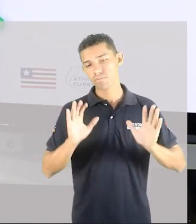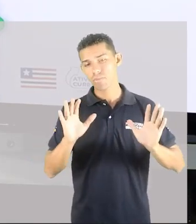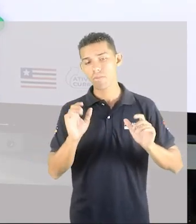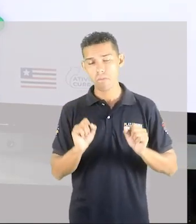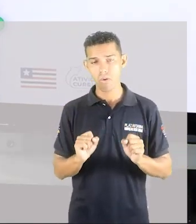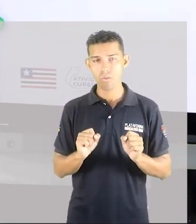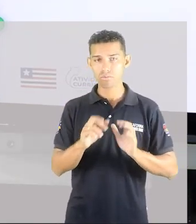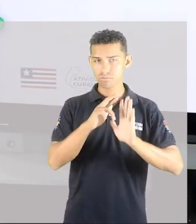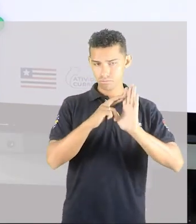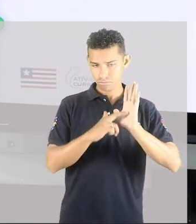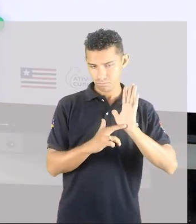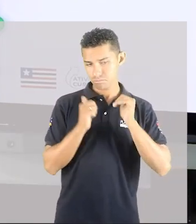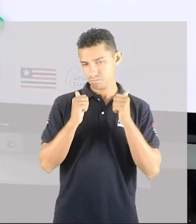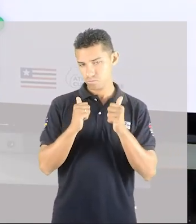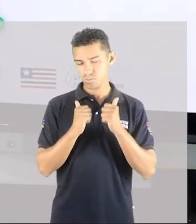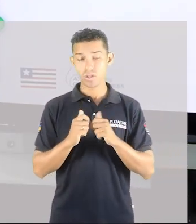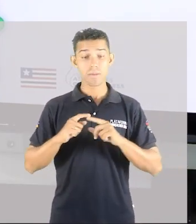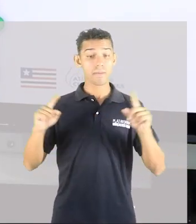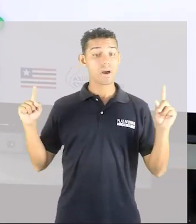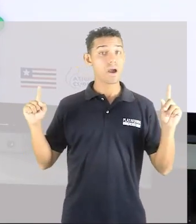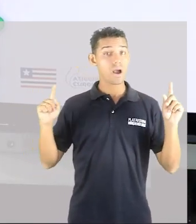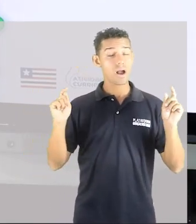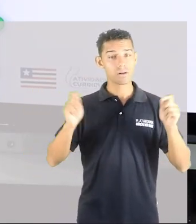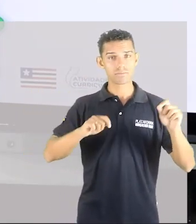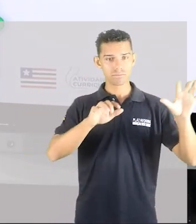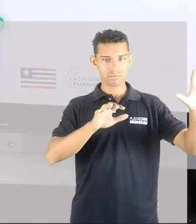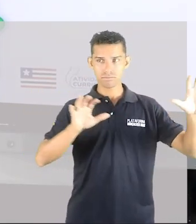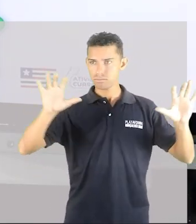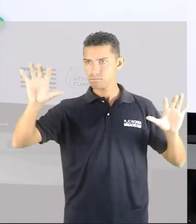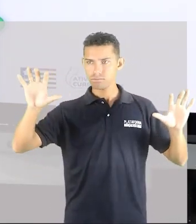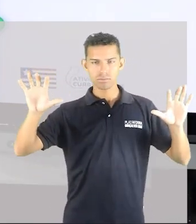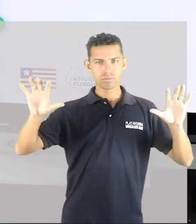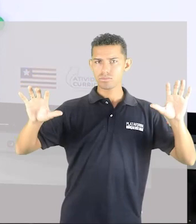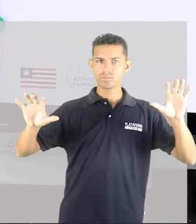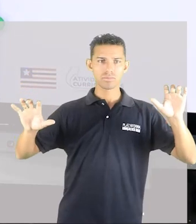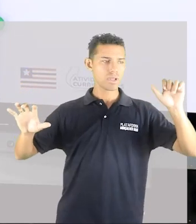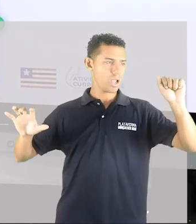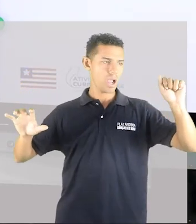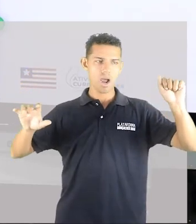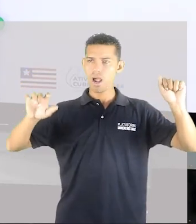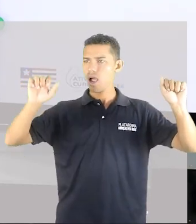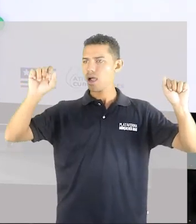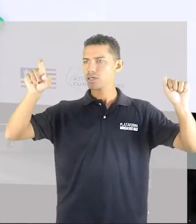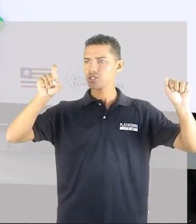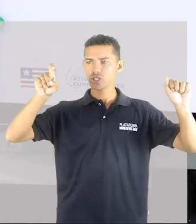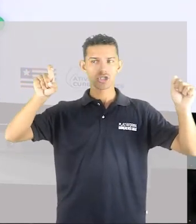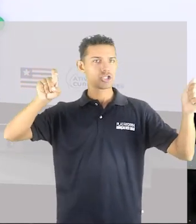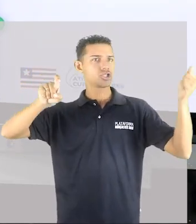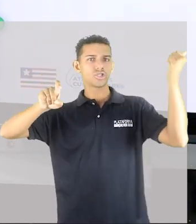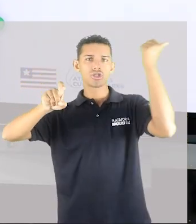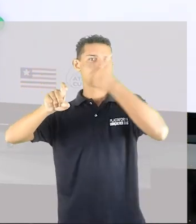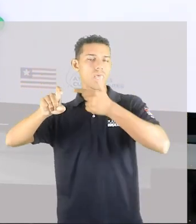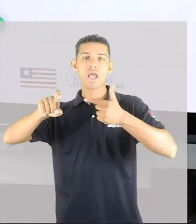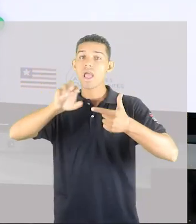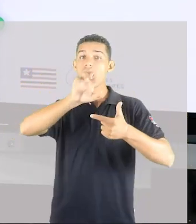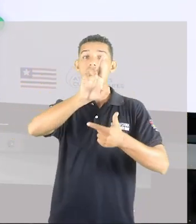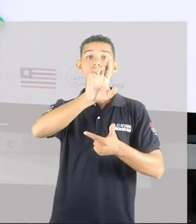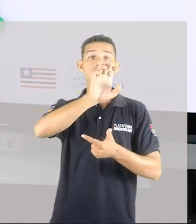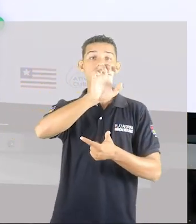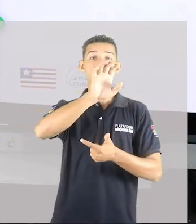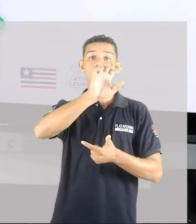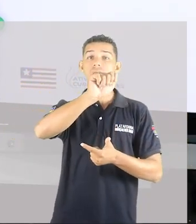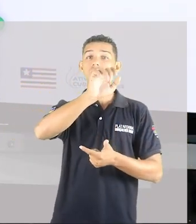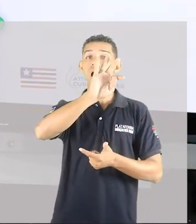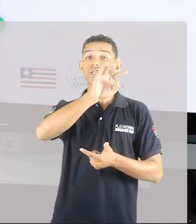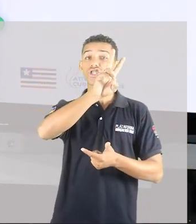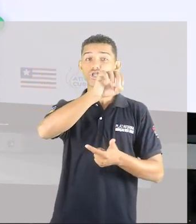O mais reativo, para deslocar X, tem que ser mais reativo do que X. O mais reativo desloca o menos